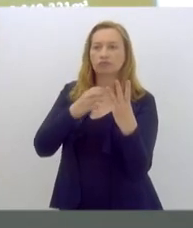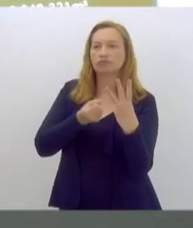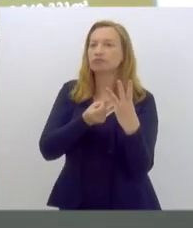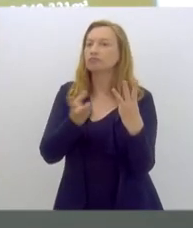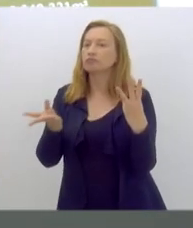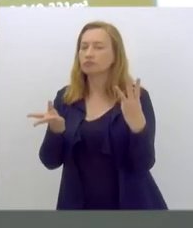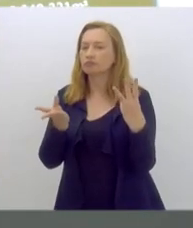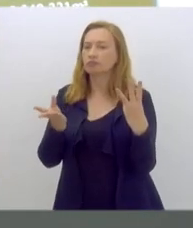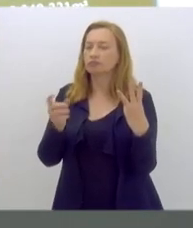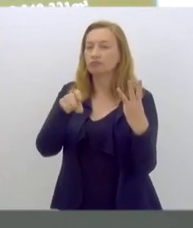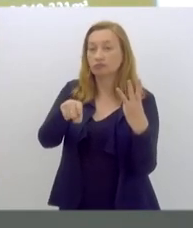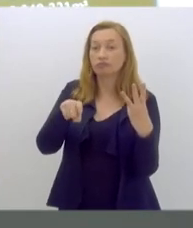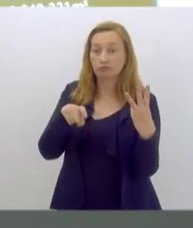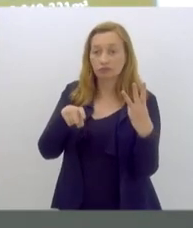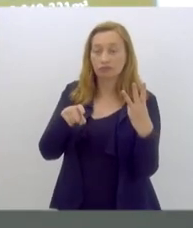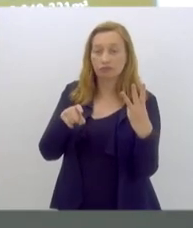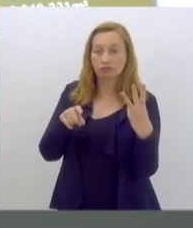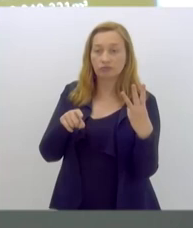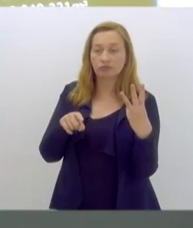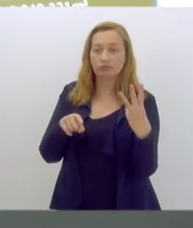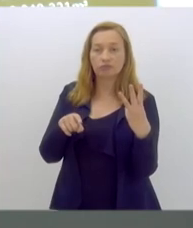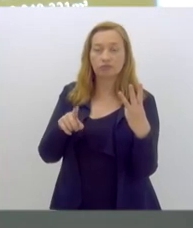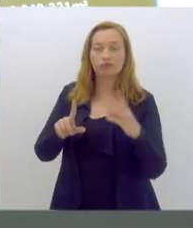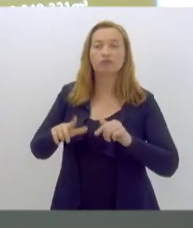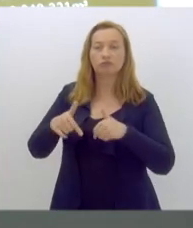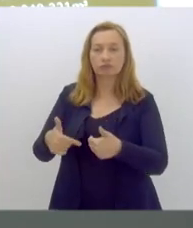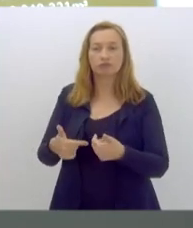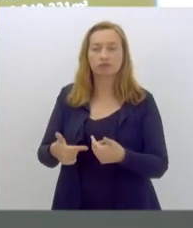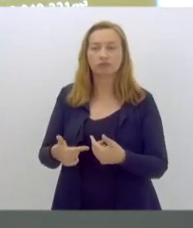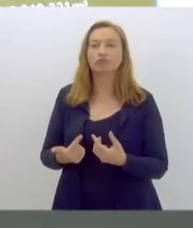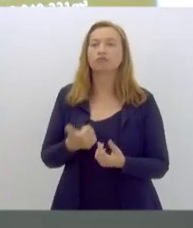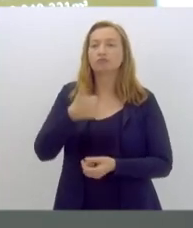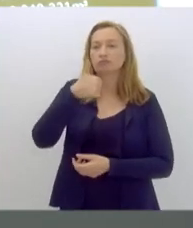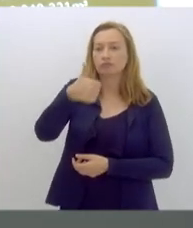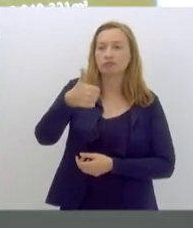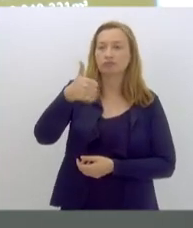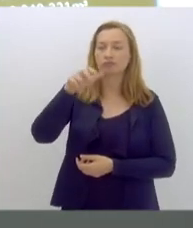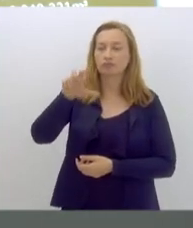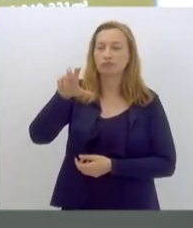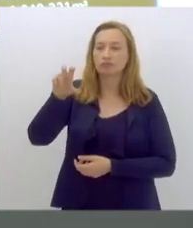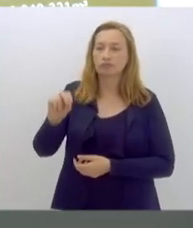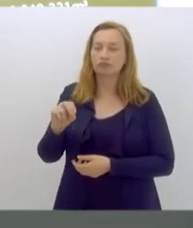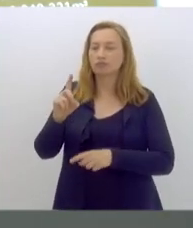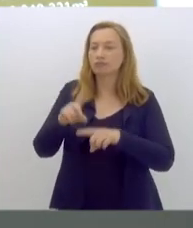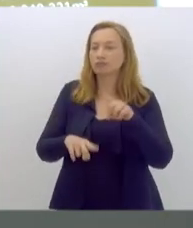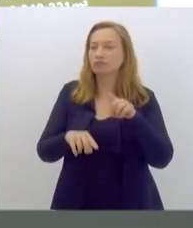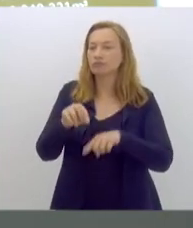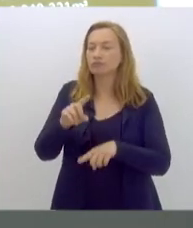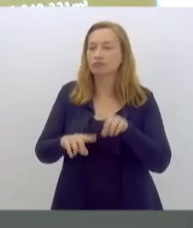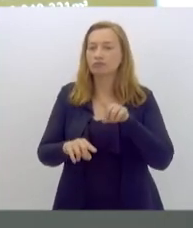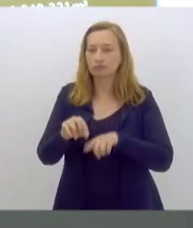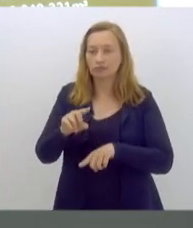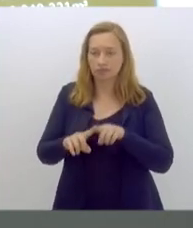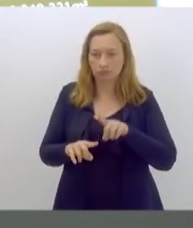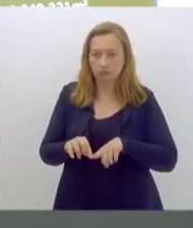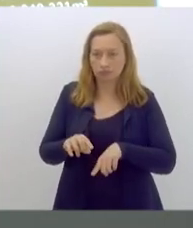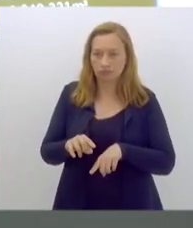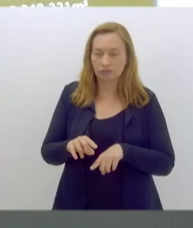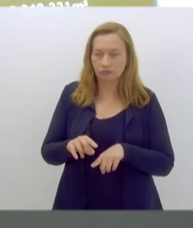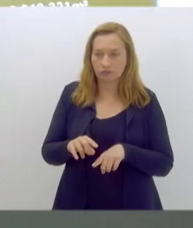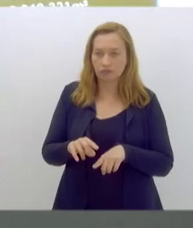x de ações a gente tem discriminado e tem 150 produtos que serão